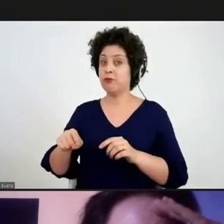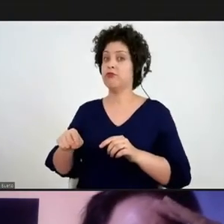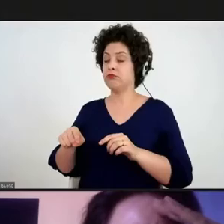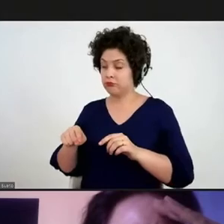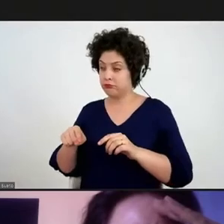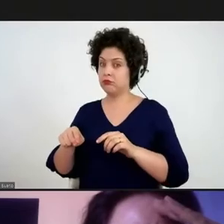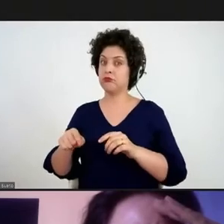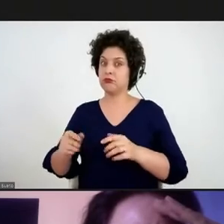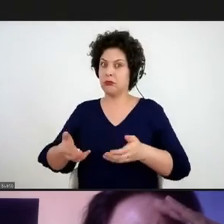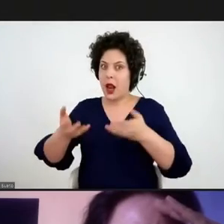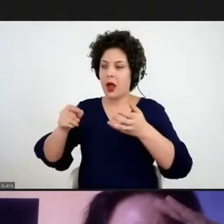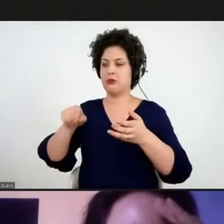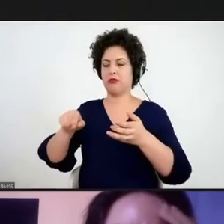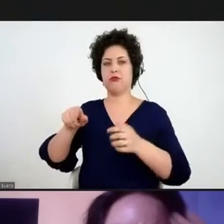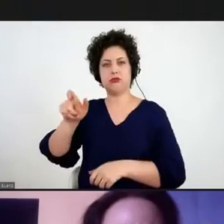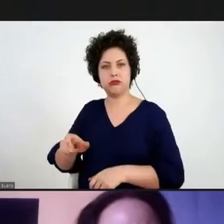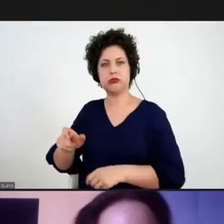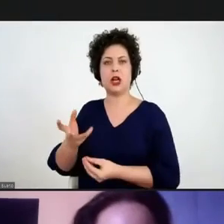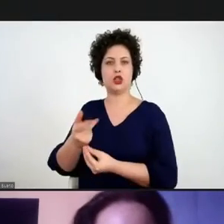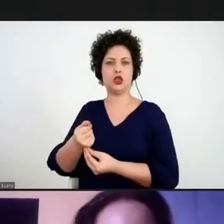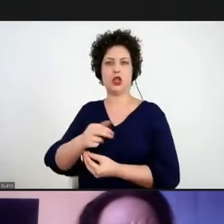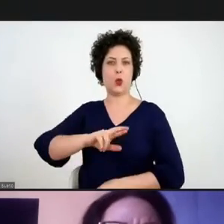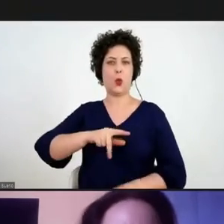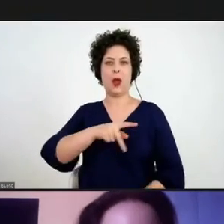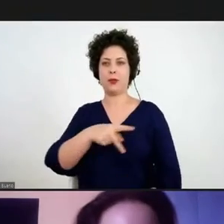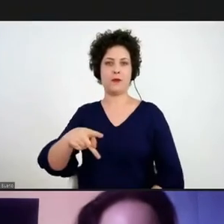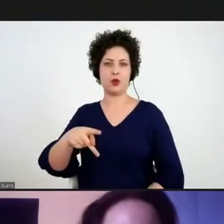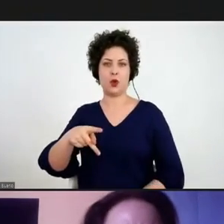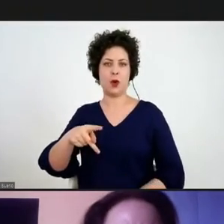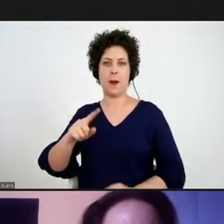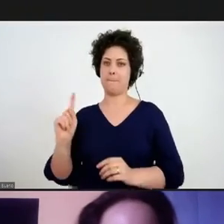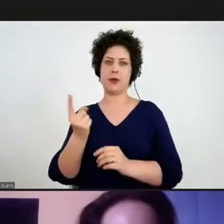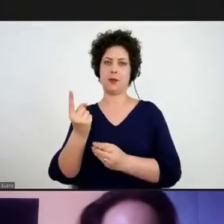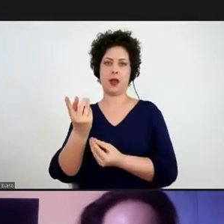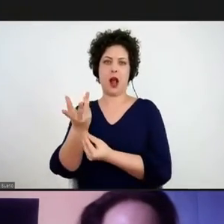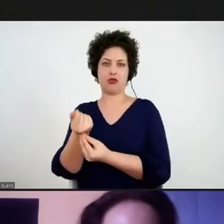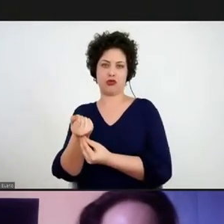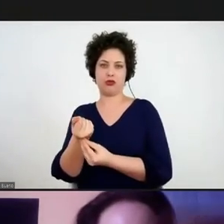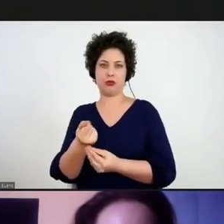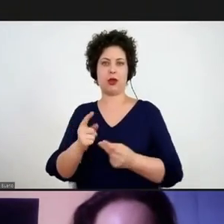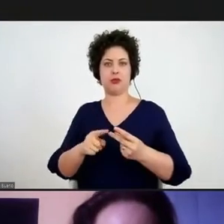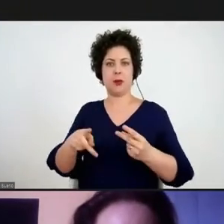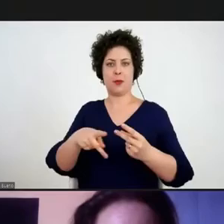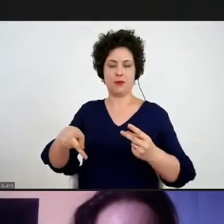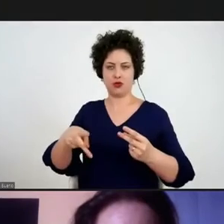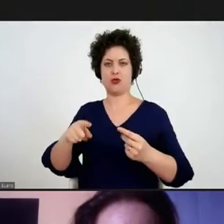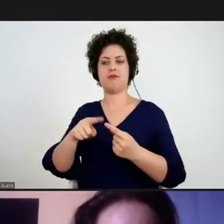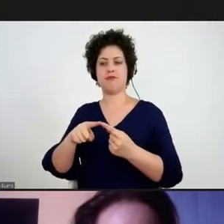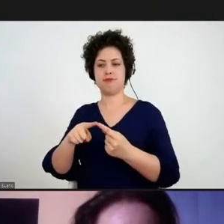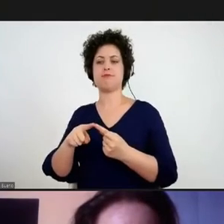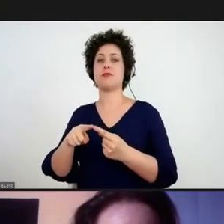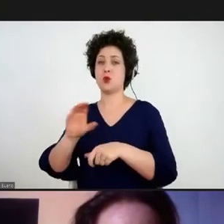era que ele era artista, ele não era professor naquela ocasião, principalmente nesses cursos